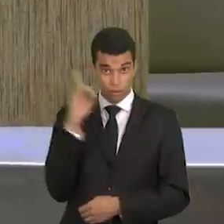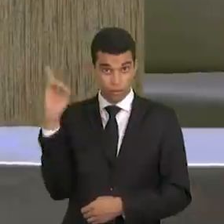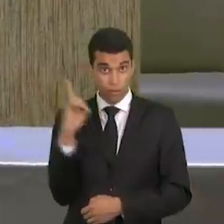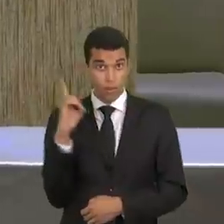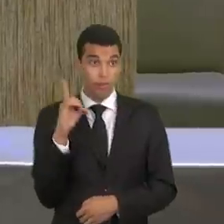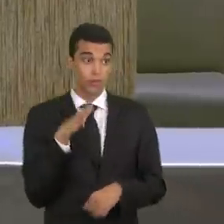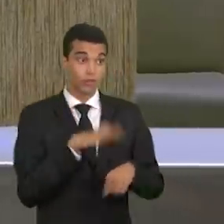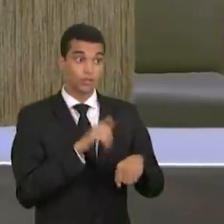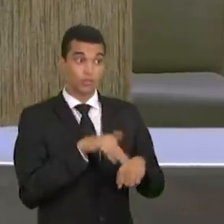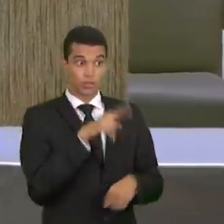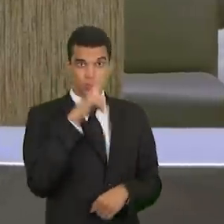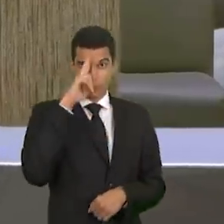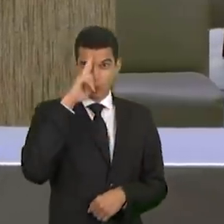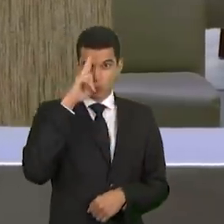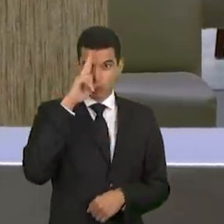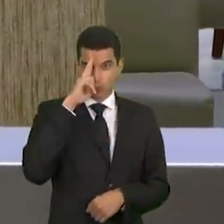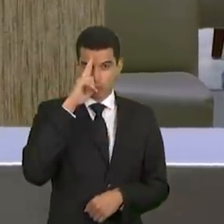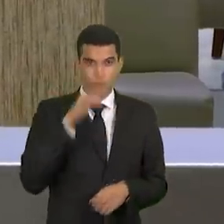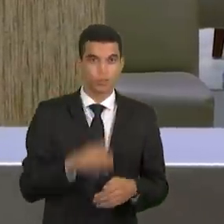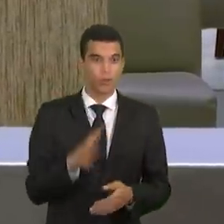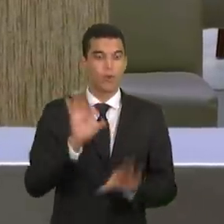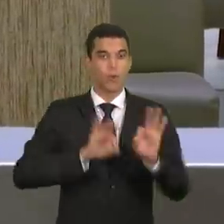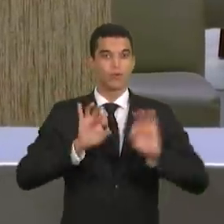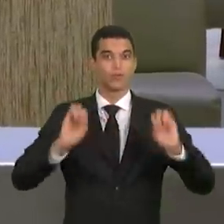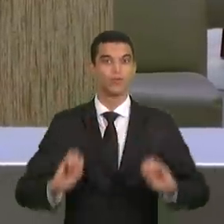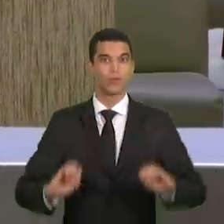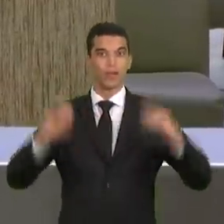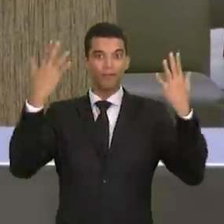enche Urias de comida e de bebida.